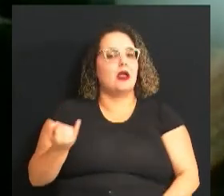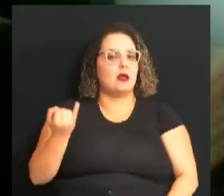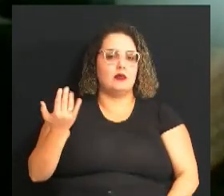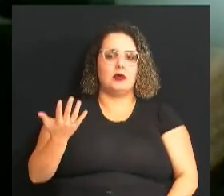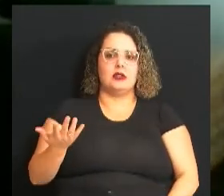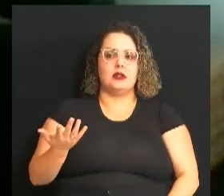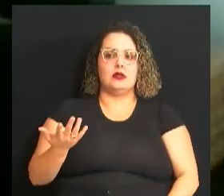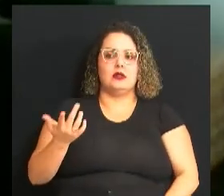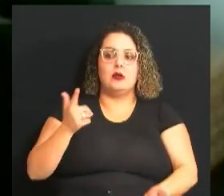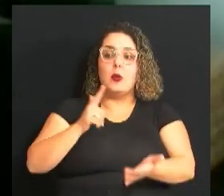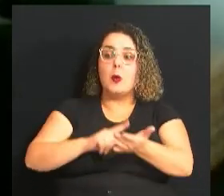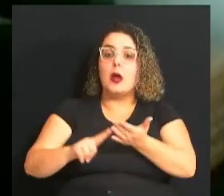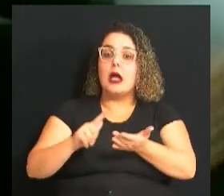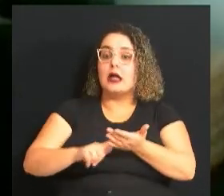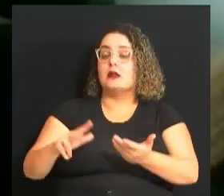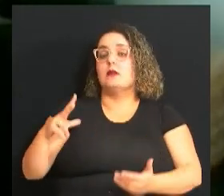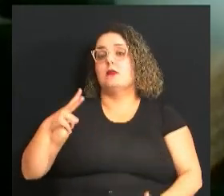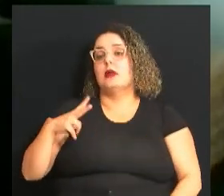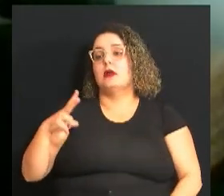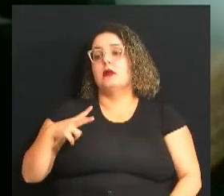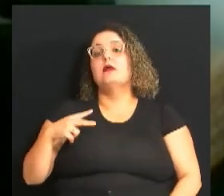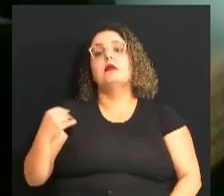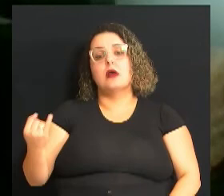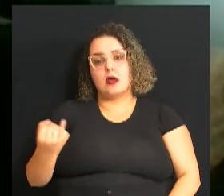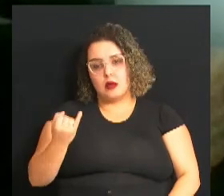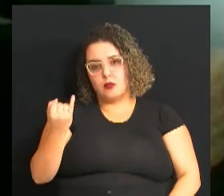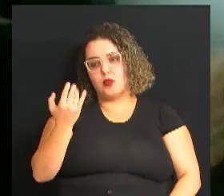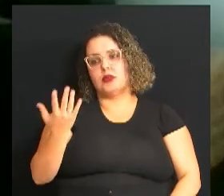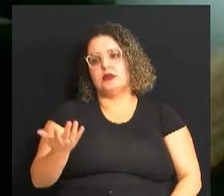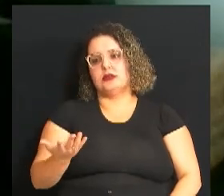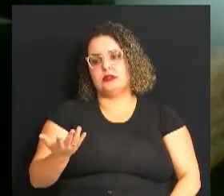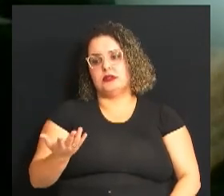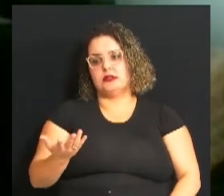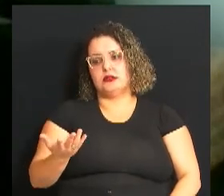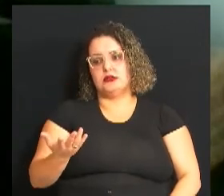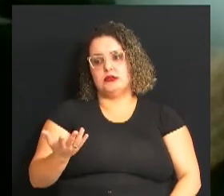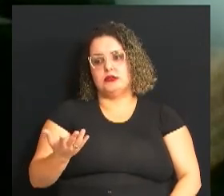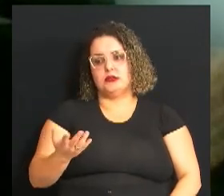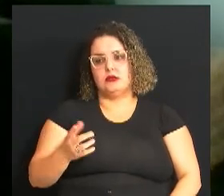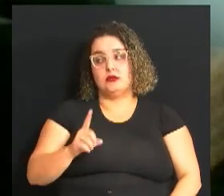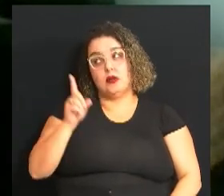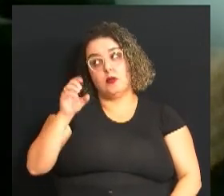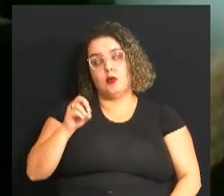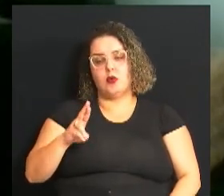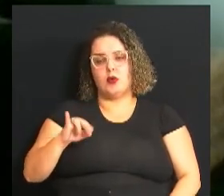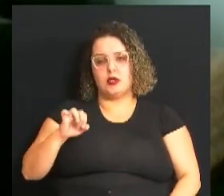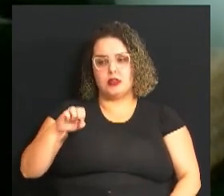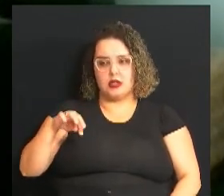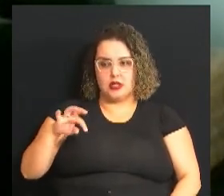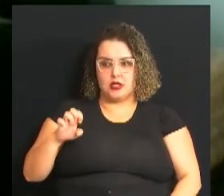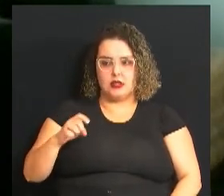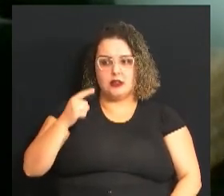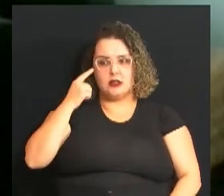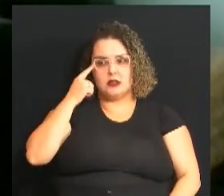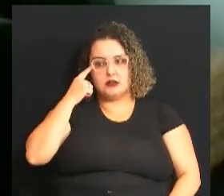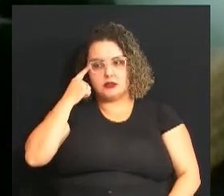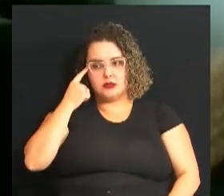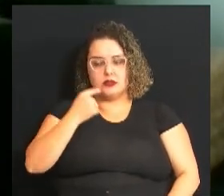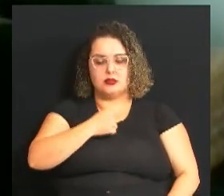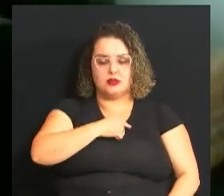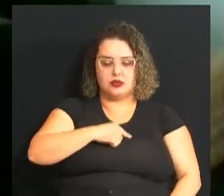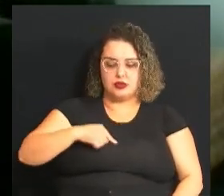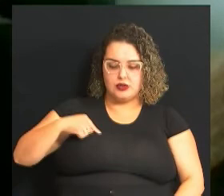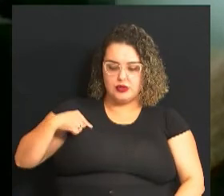higiene pessoal é fundamental. Da gente vai para o Oriente, a gente vê chineses,